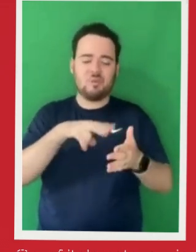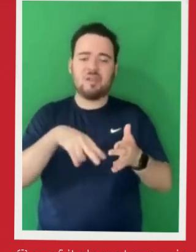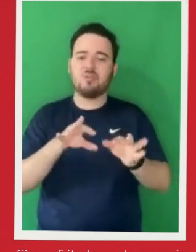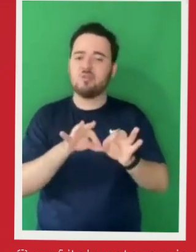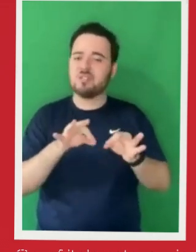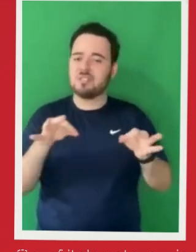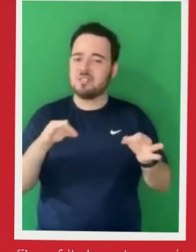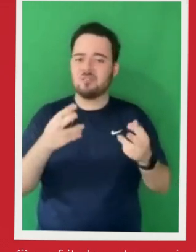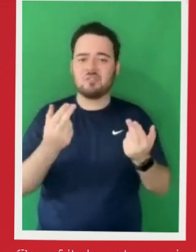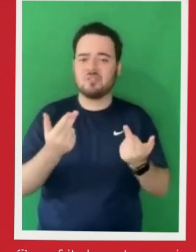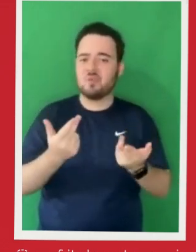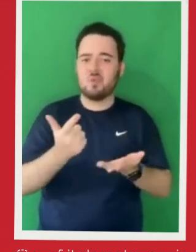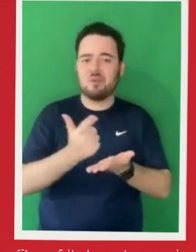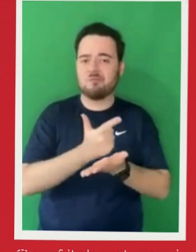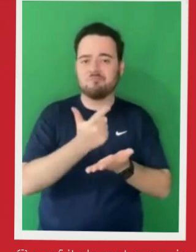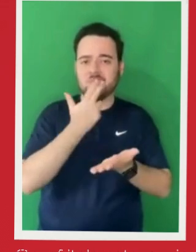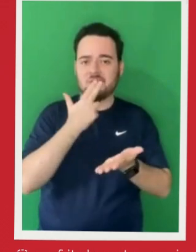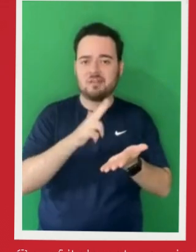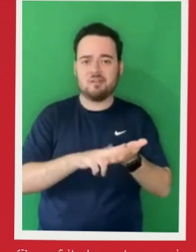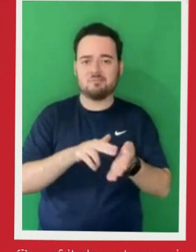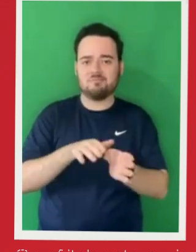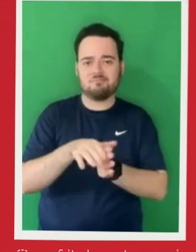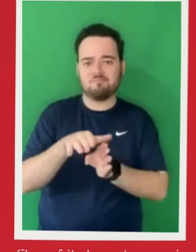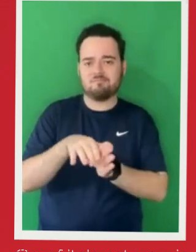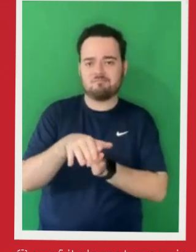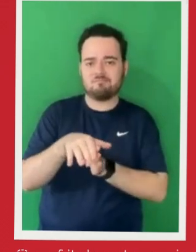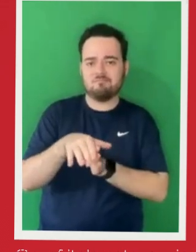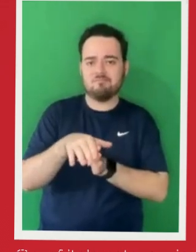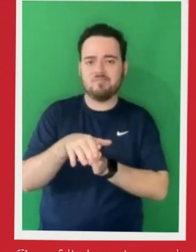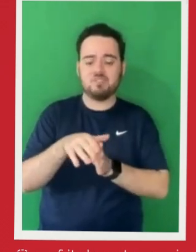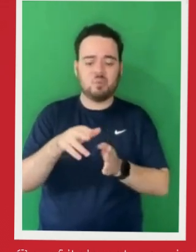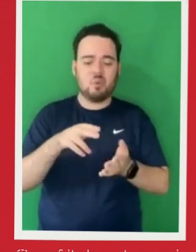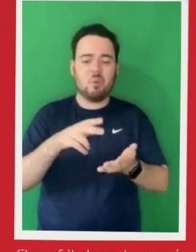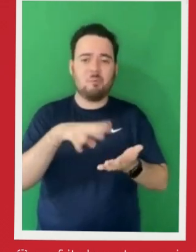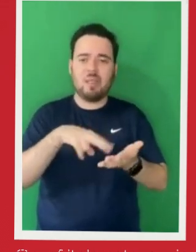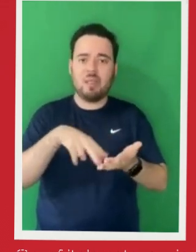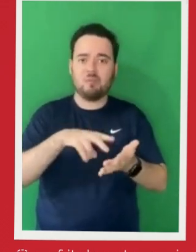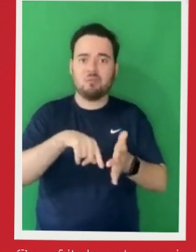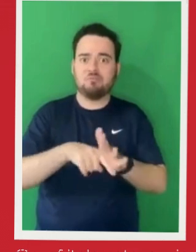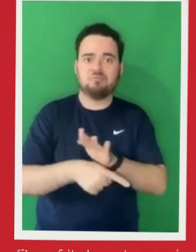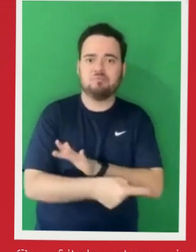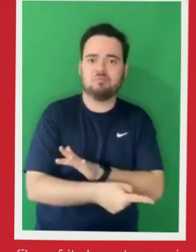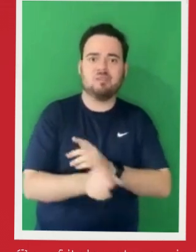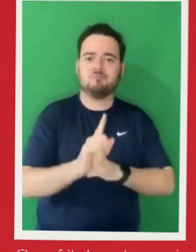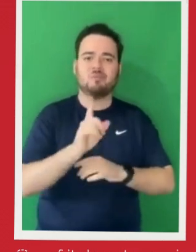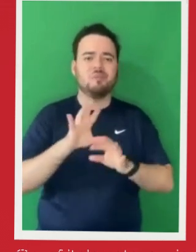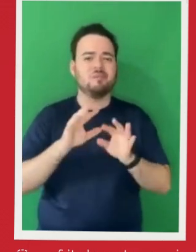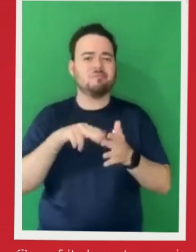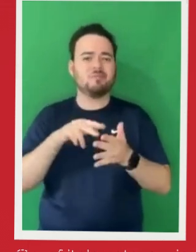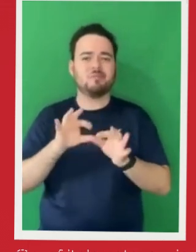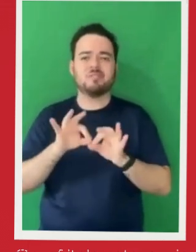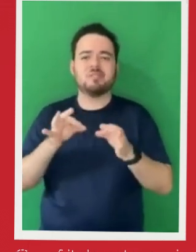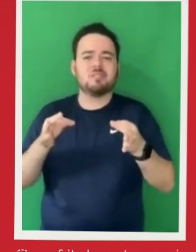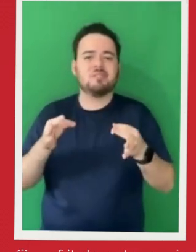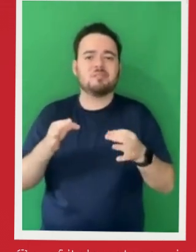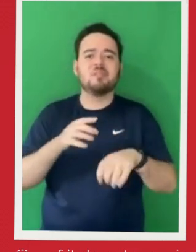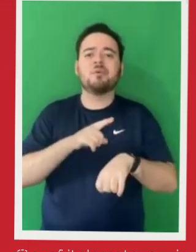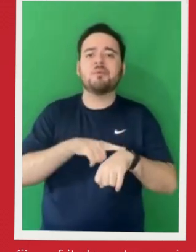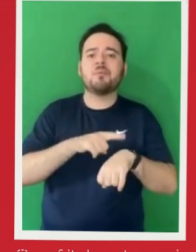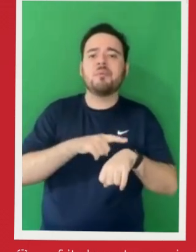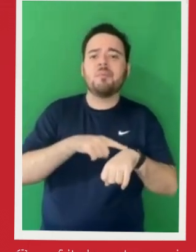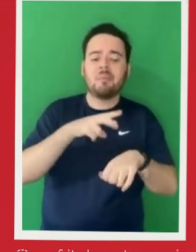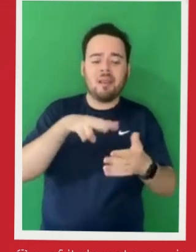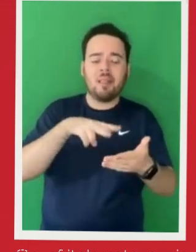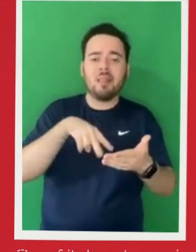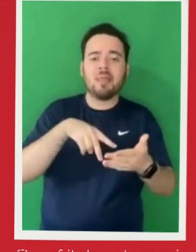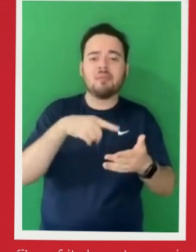menos simples como é a desse livro, né? O Carta de uma Orientadora. Essa não é uma leitura densa, é uma leitura simples. Quanto